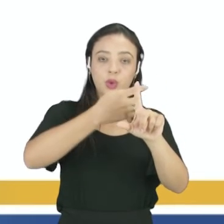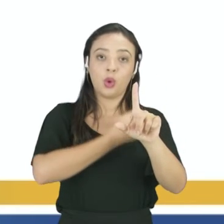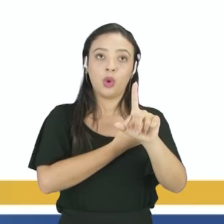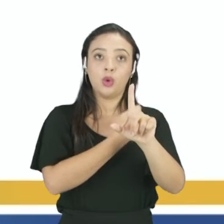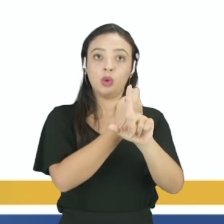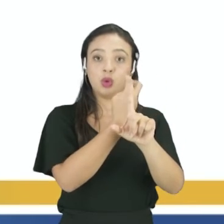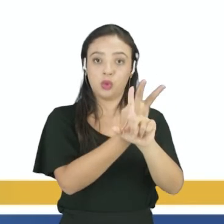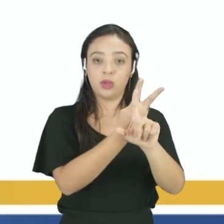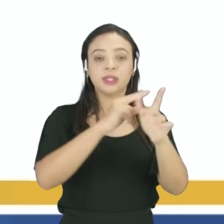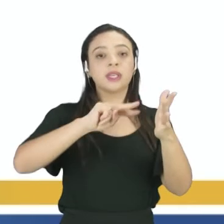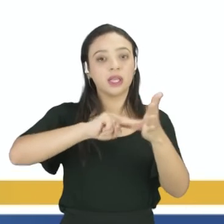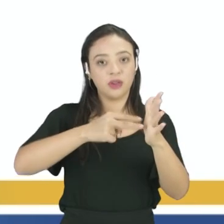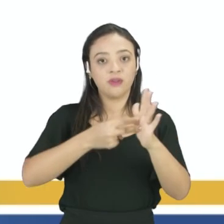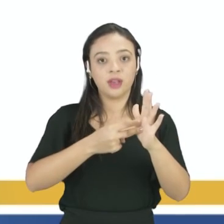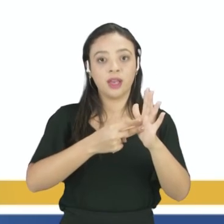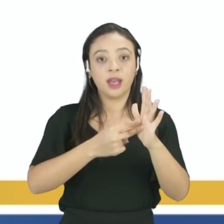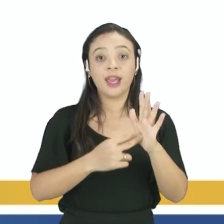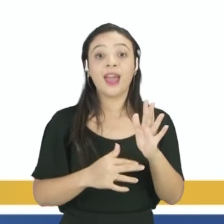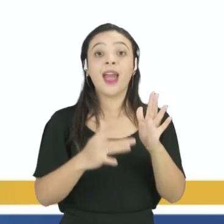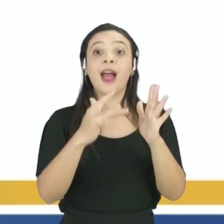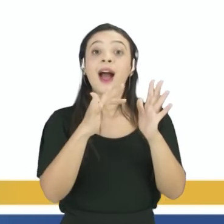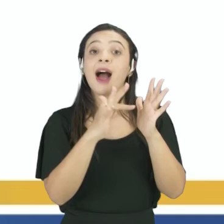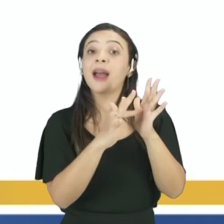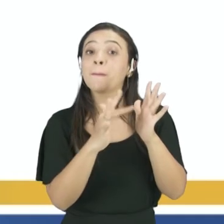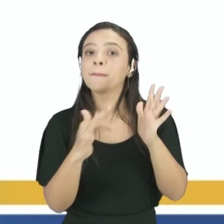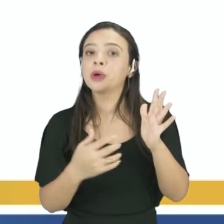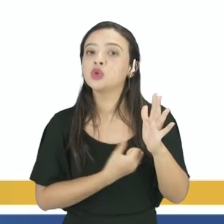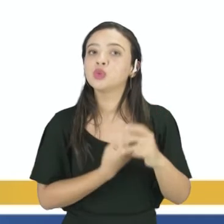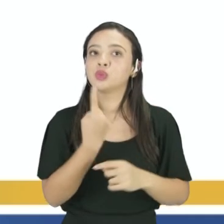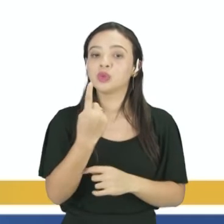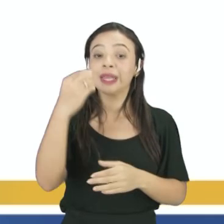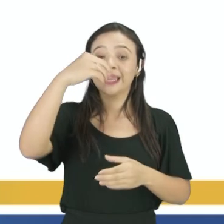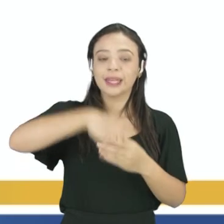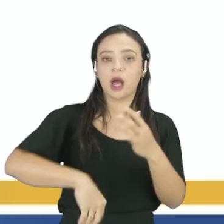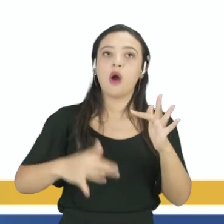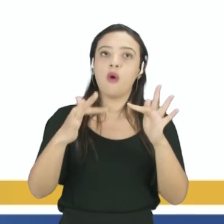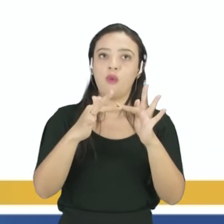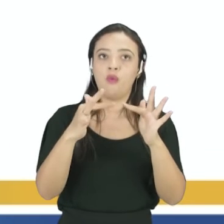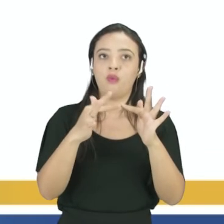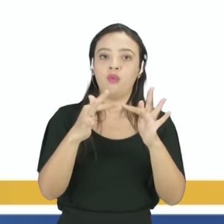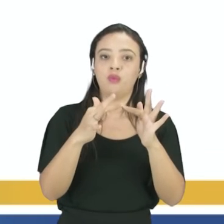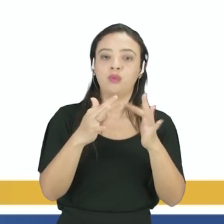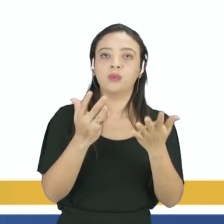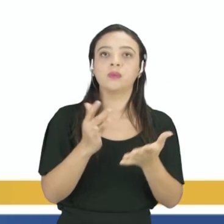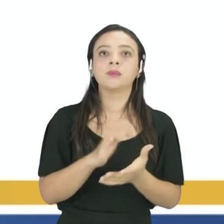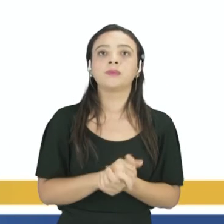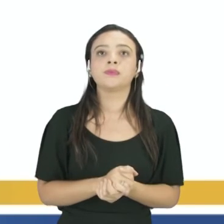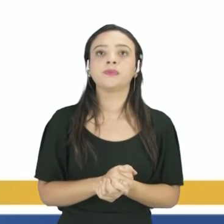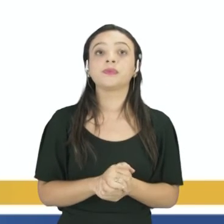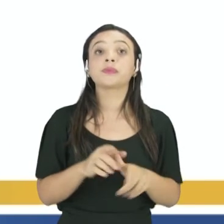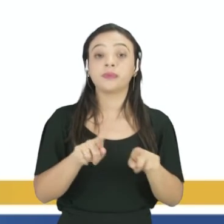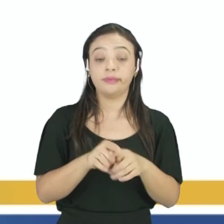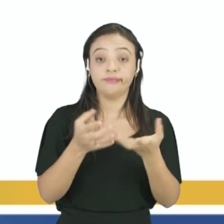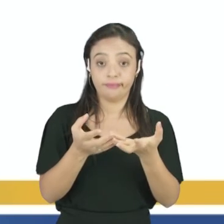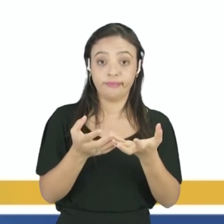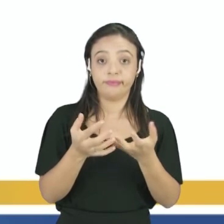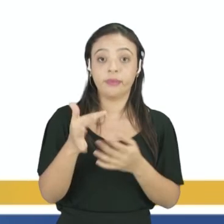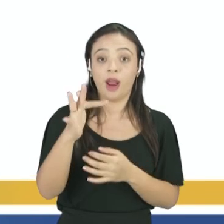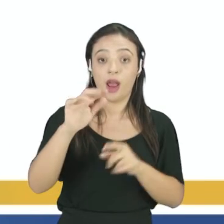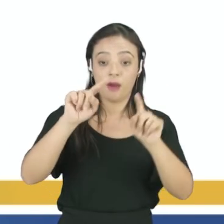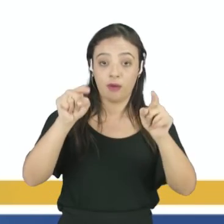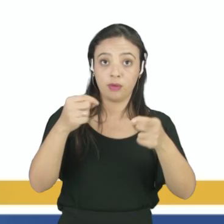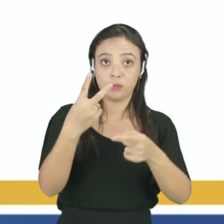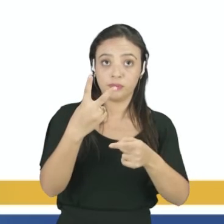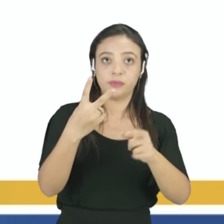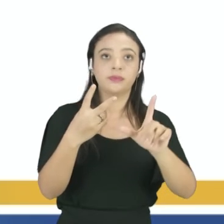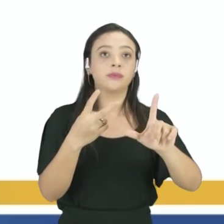a imagem do 1 na função. Isso quer dizer que o f de 1 é igual ao f de 2. Agora ele quer o f de 2. Então